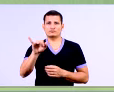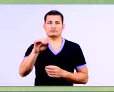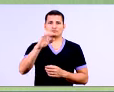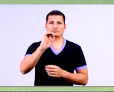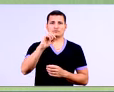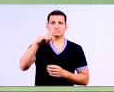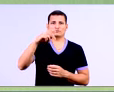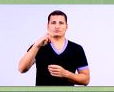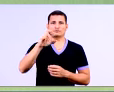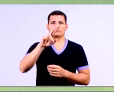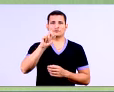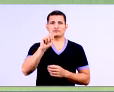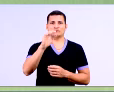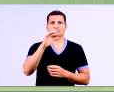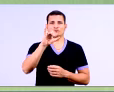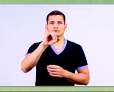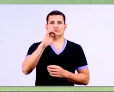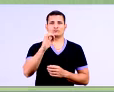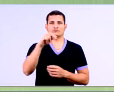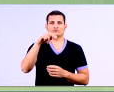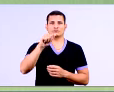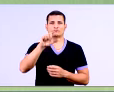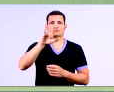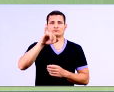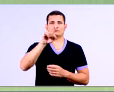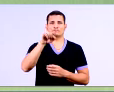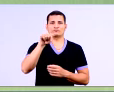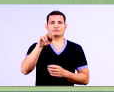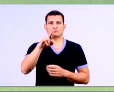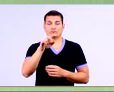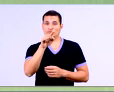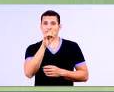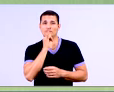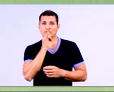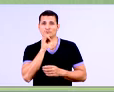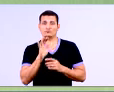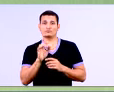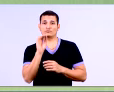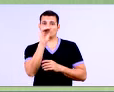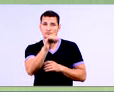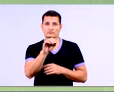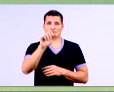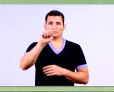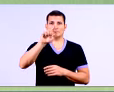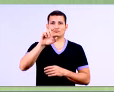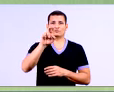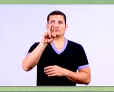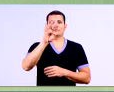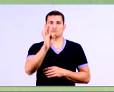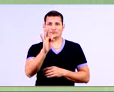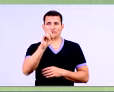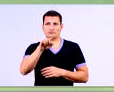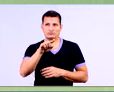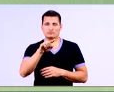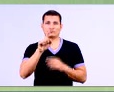operacionalizar. Neste exemplo, eu estou colocando uma função chamada alert, cujo objetivo é